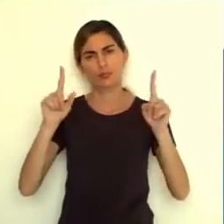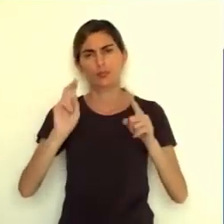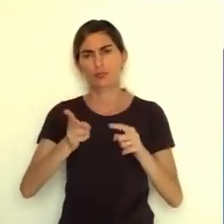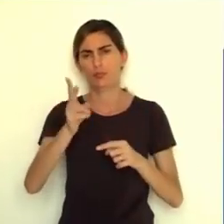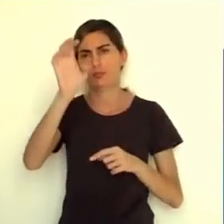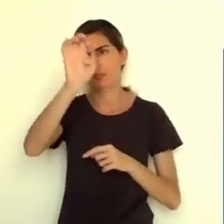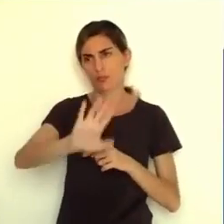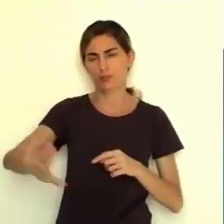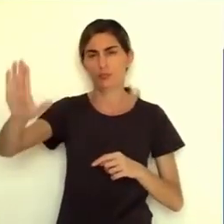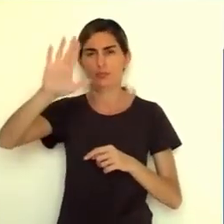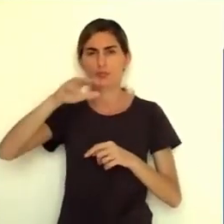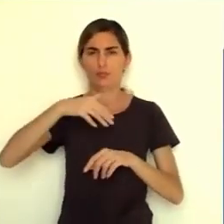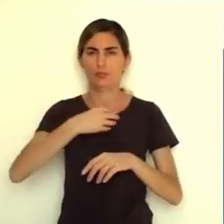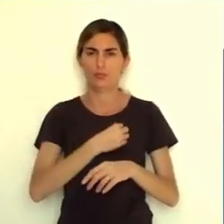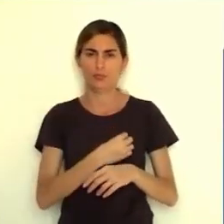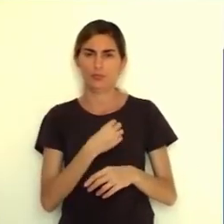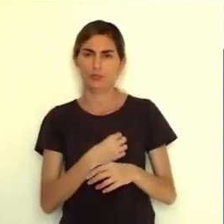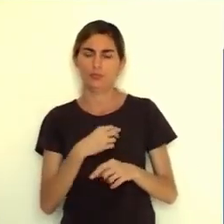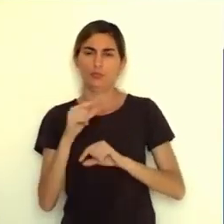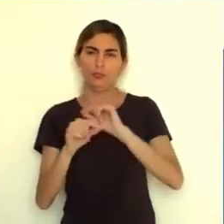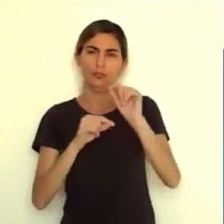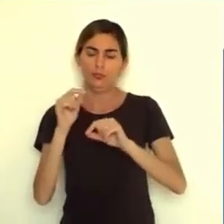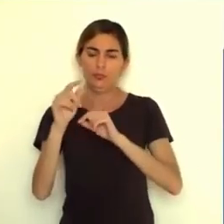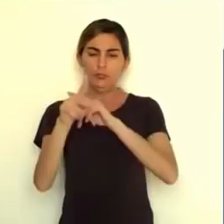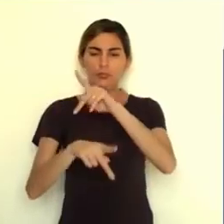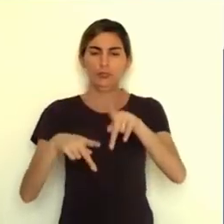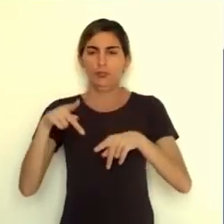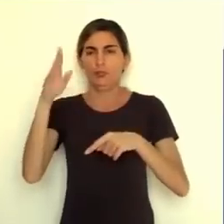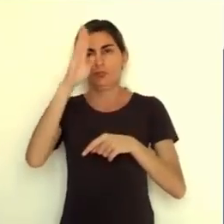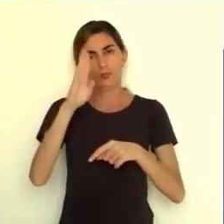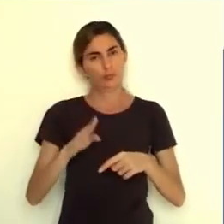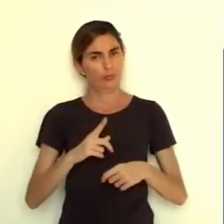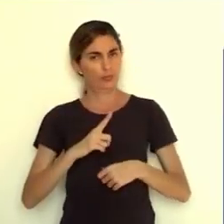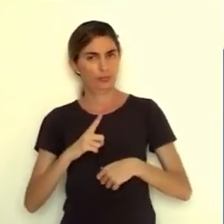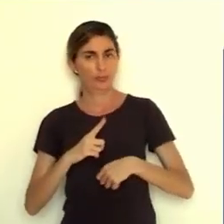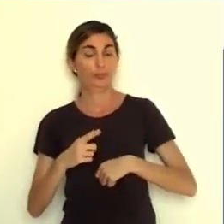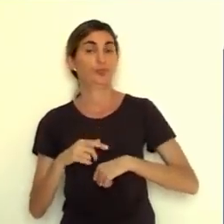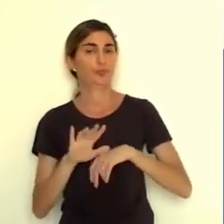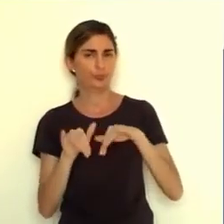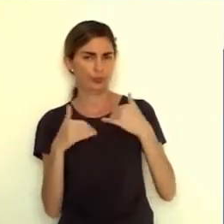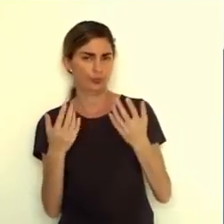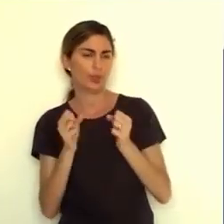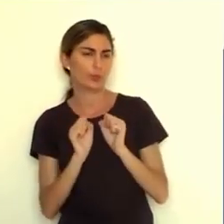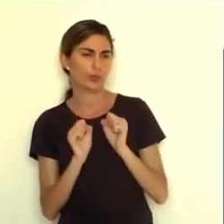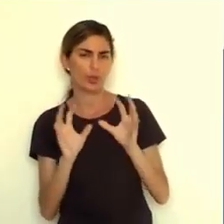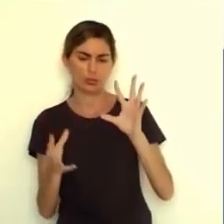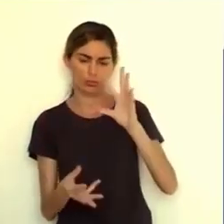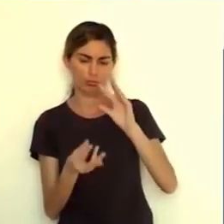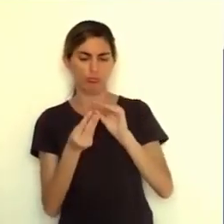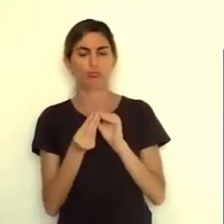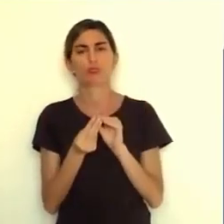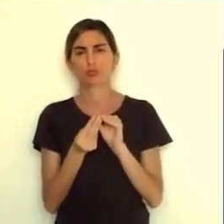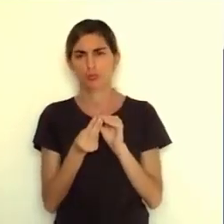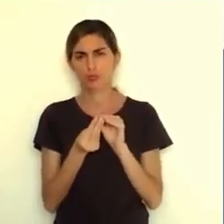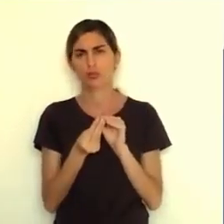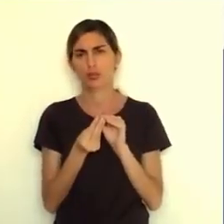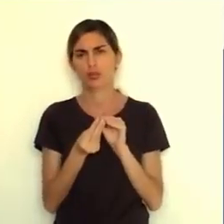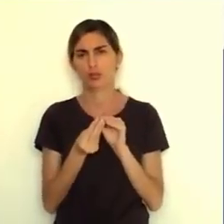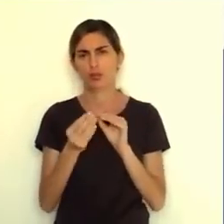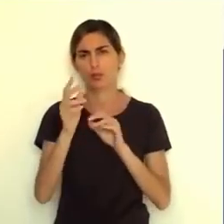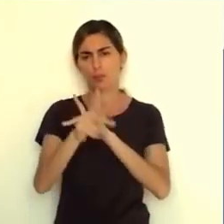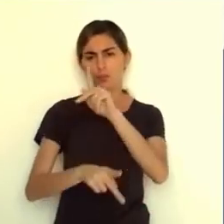é de predomínio europeu esse modo de vida que a composição populacional brasileira tem. Então a gente pode resumir